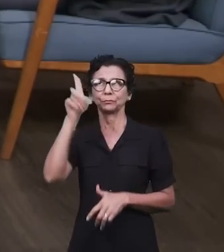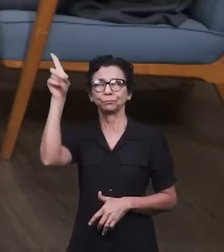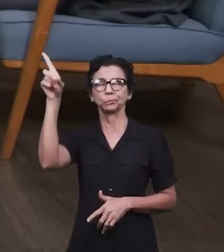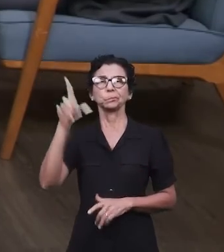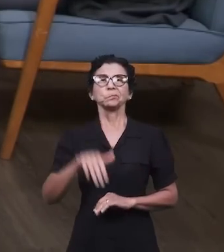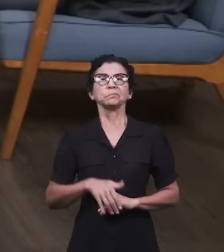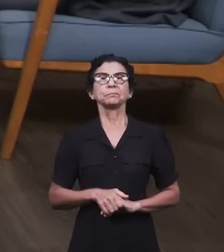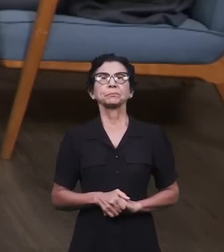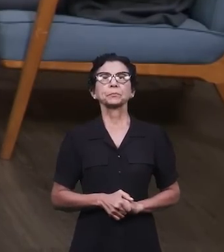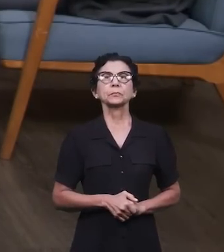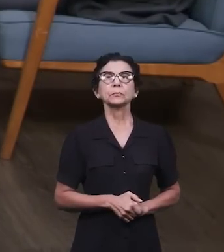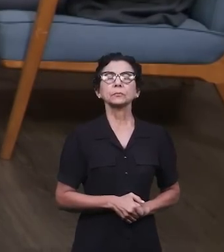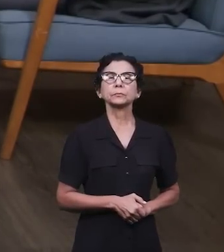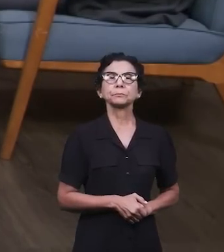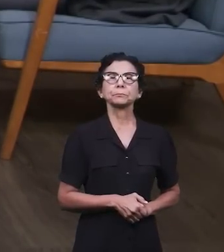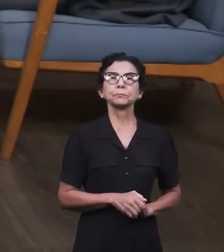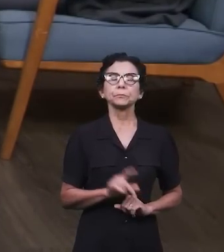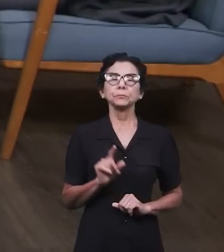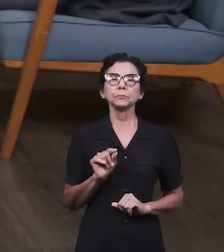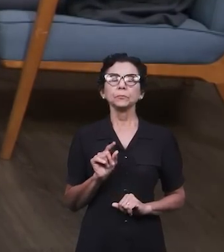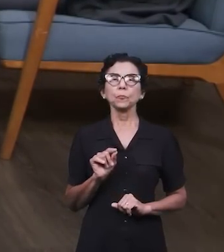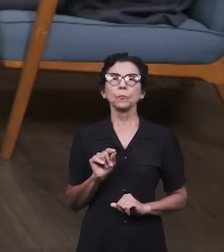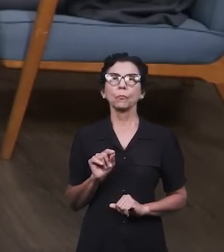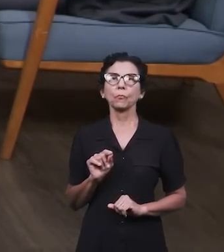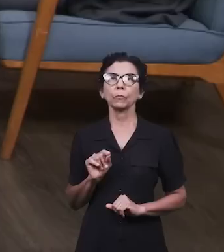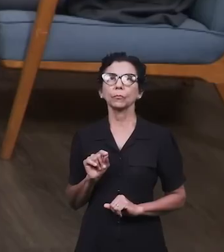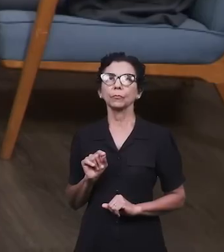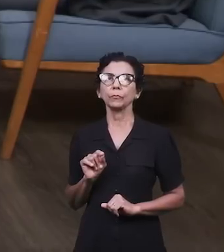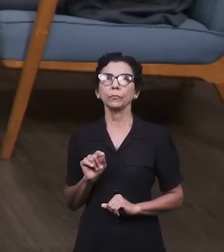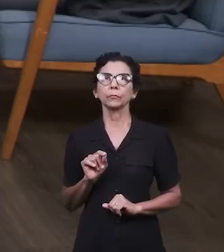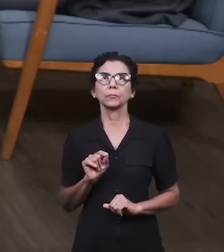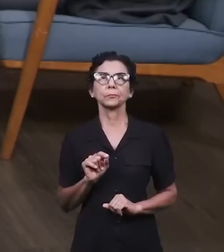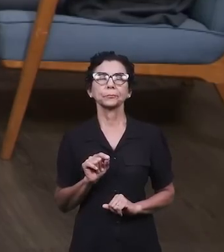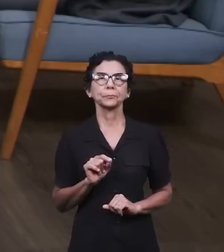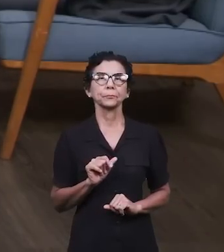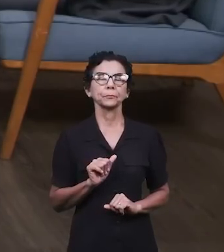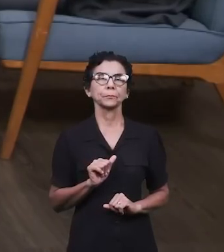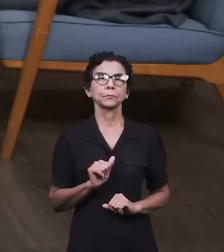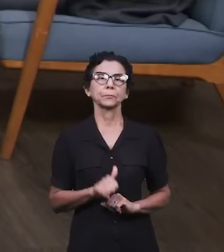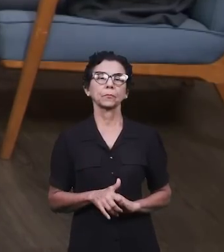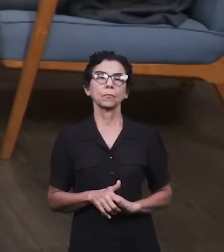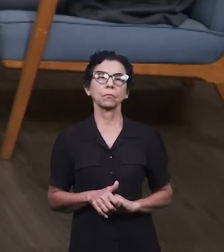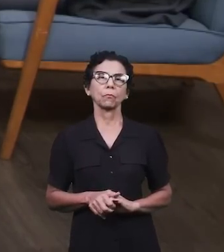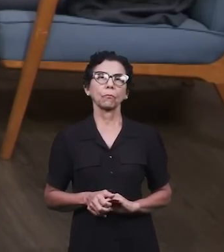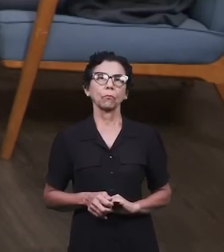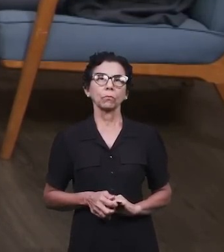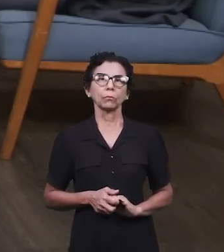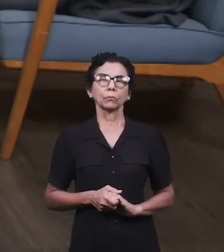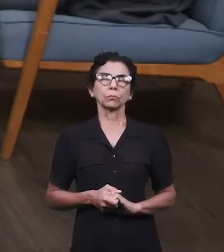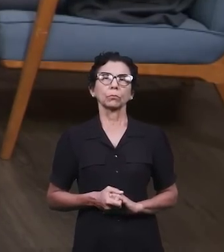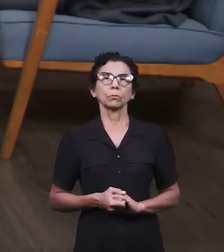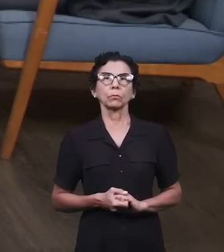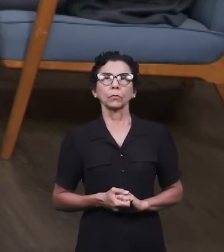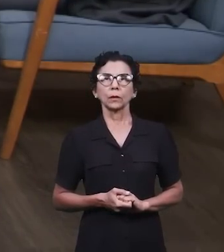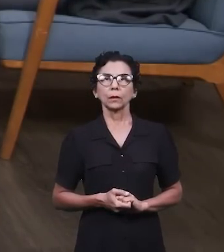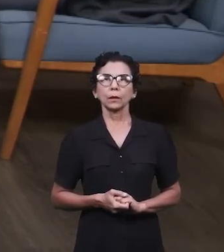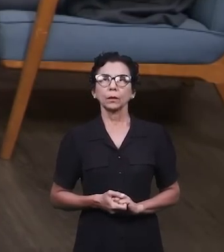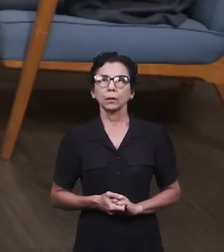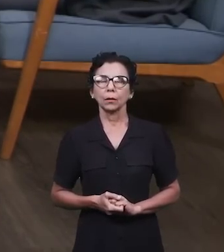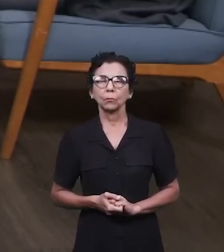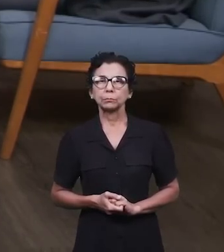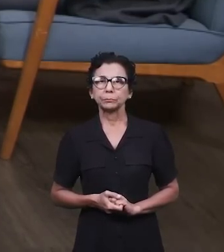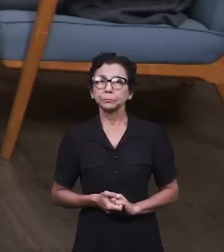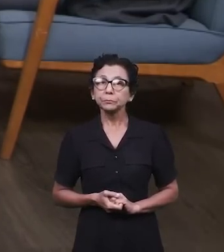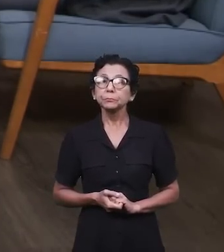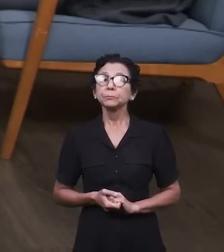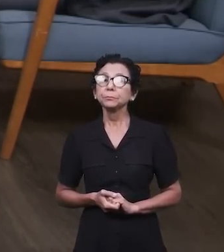Glória a Jesus. Sérgio, quer comentar? Apenas que a efusão também do Espírito,